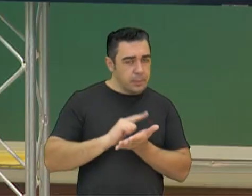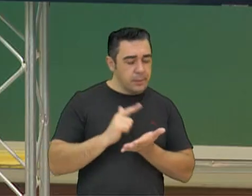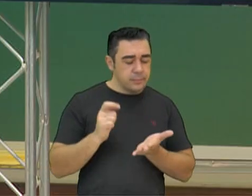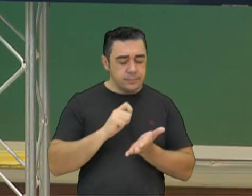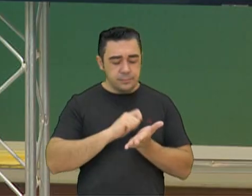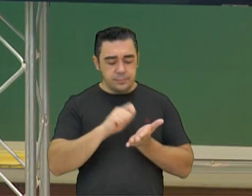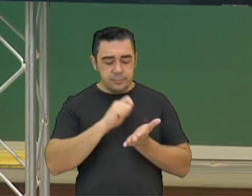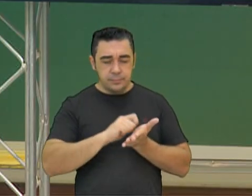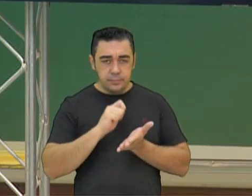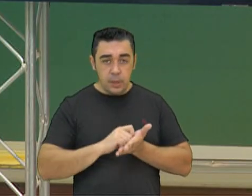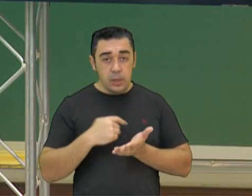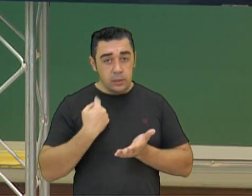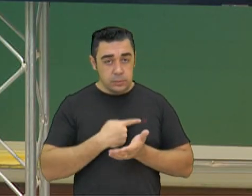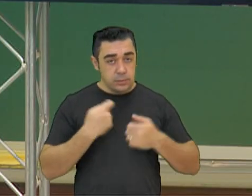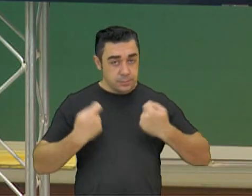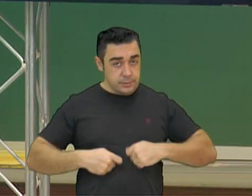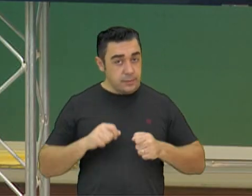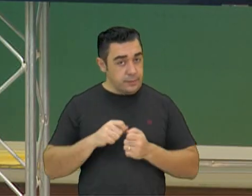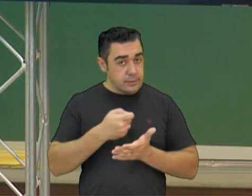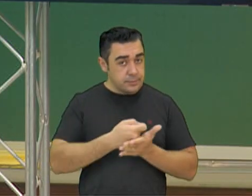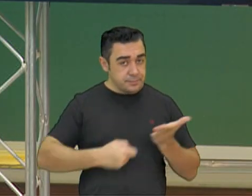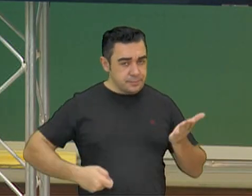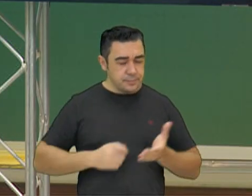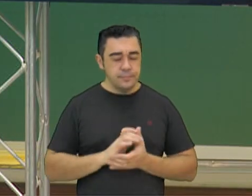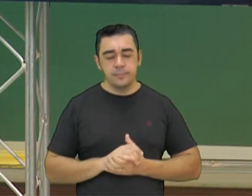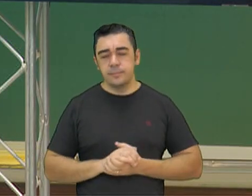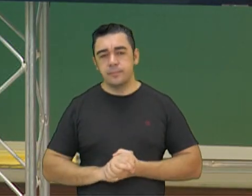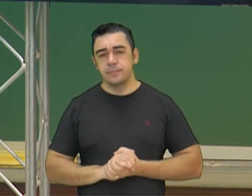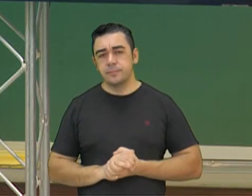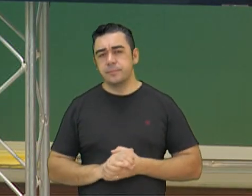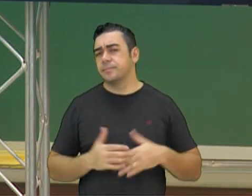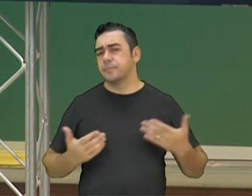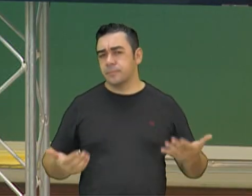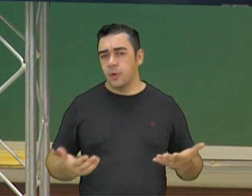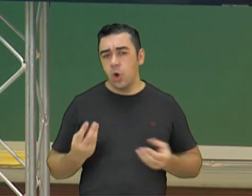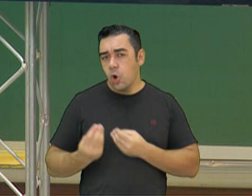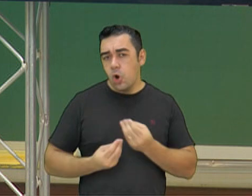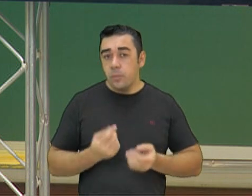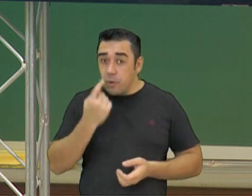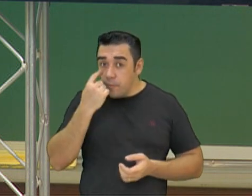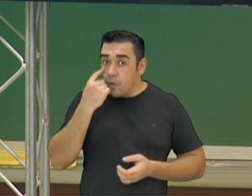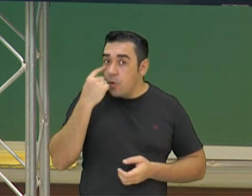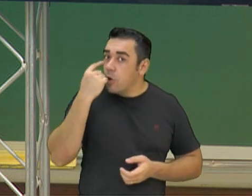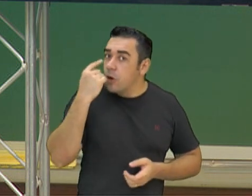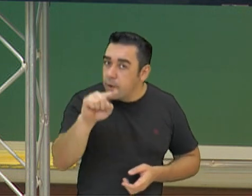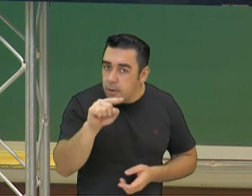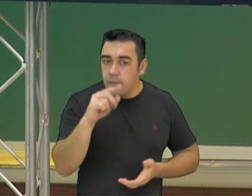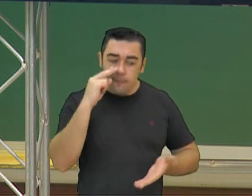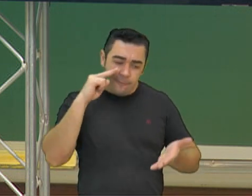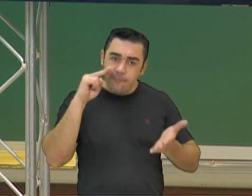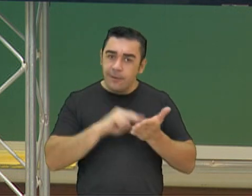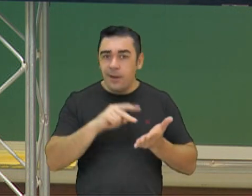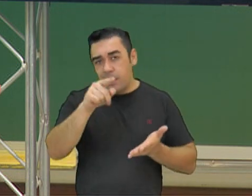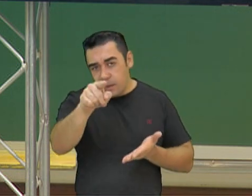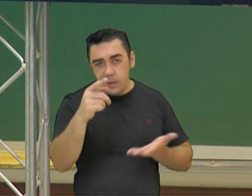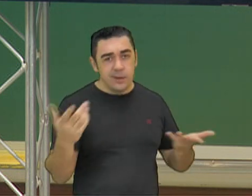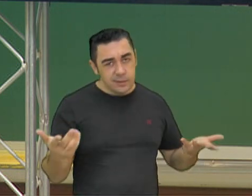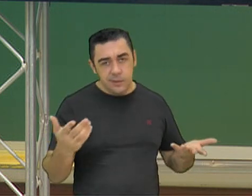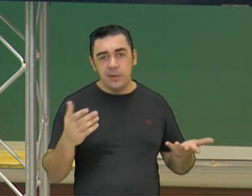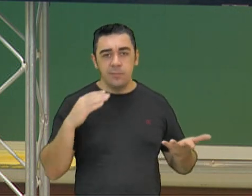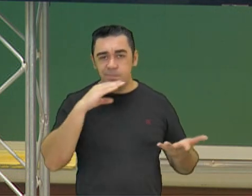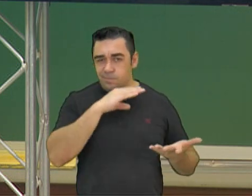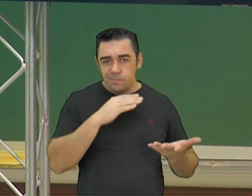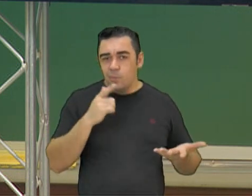nós vamos realmente precisar produzir dessa vez. E aí, como eu não vou poder olhar as produções de cada um,